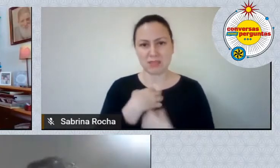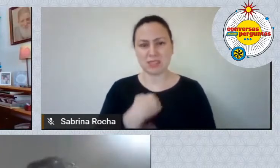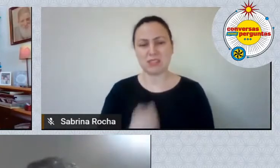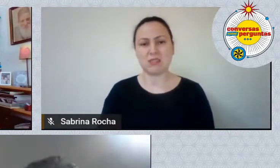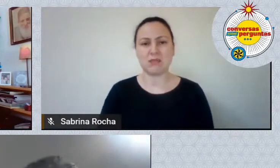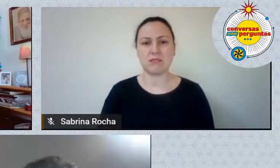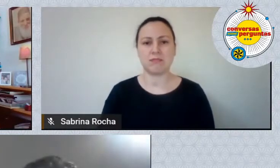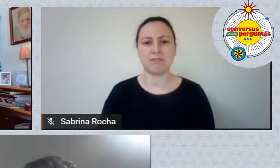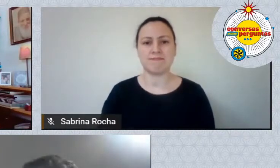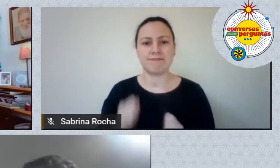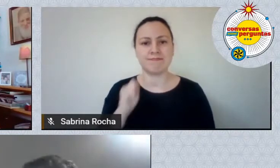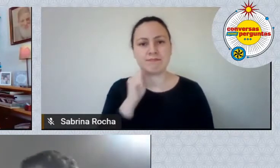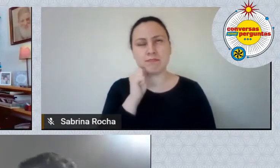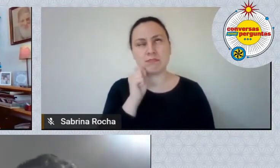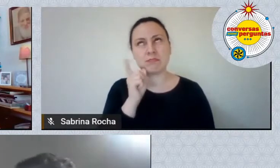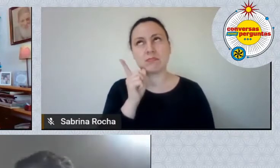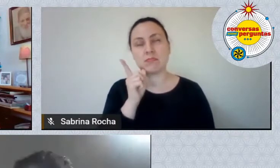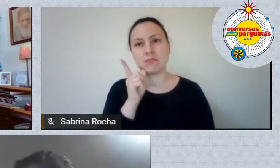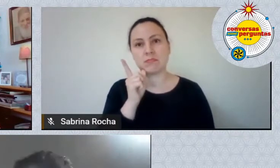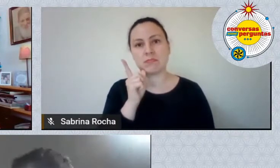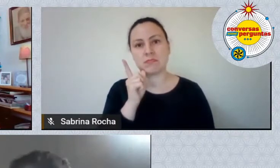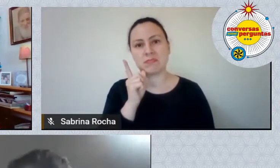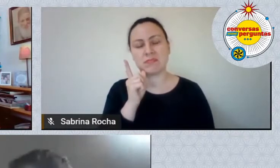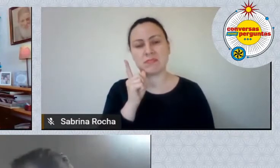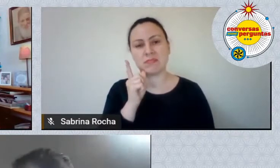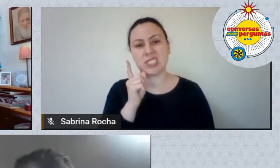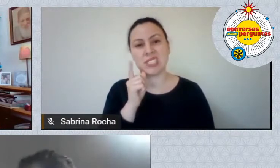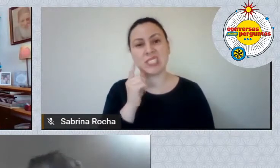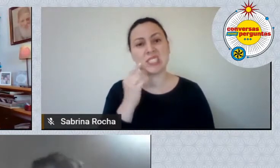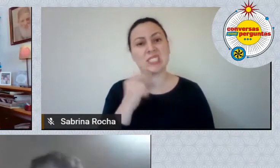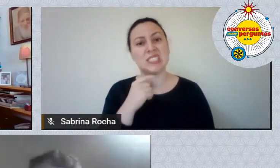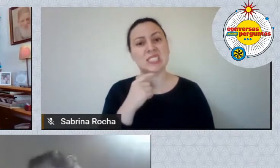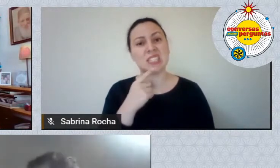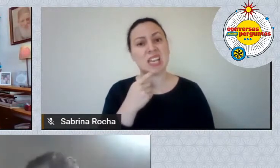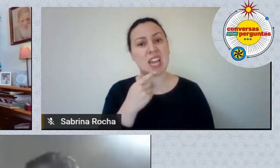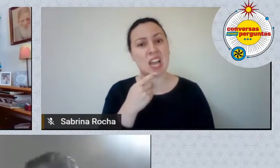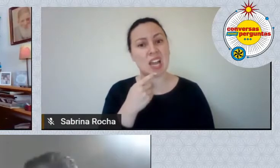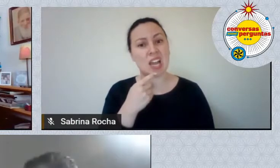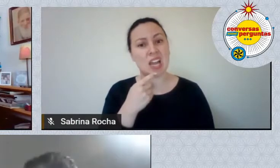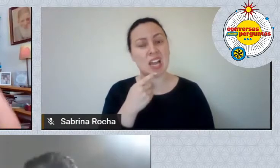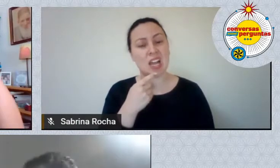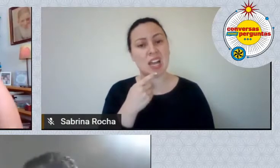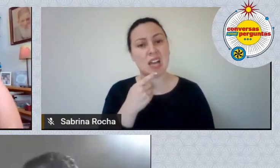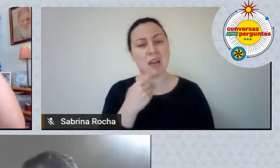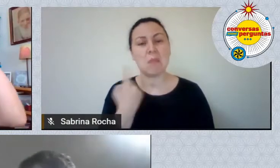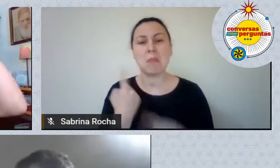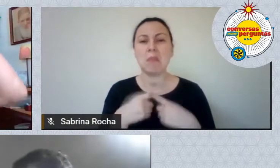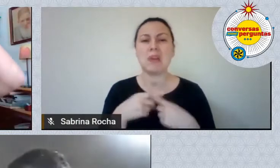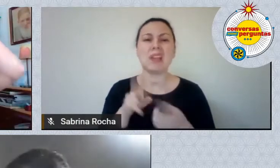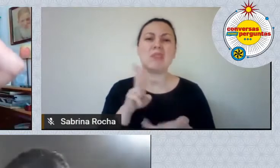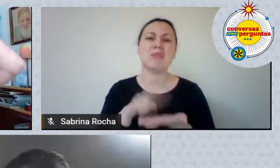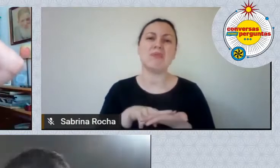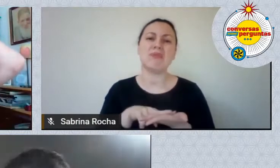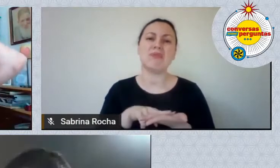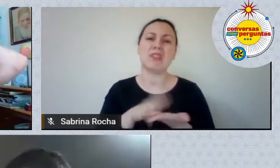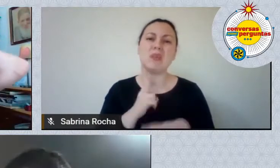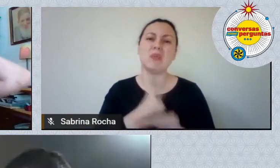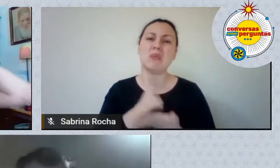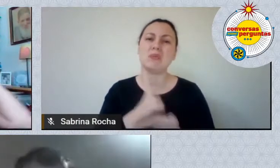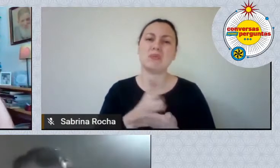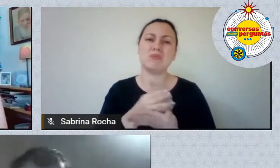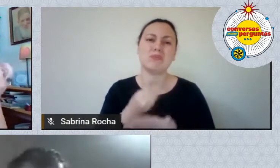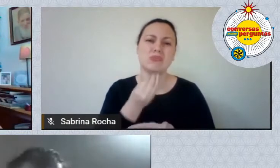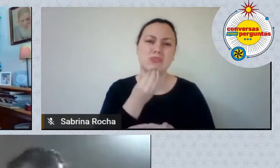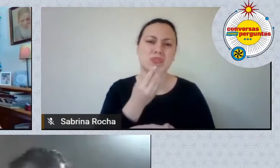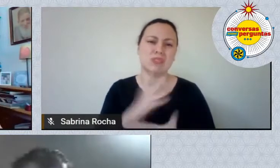pena? Né? Será que eu vou? Será que eu dou esse passo? Por que não ficar aqui? Né? E dos dentes vai